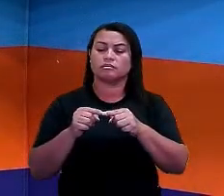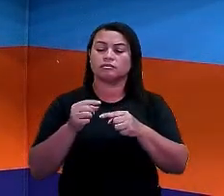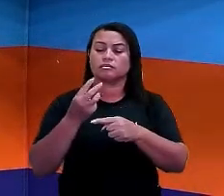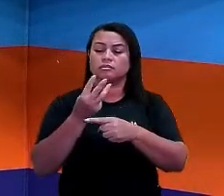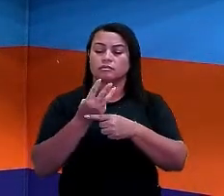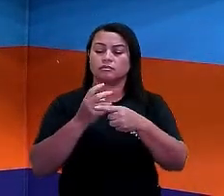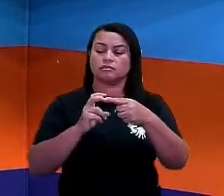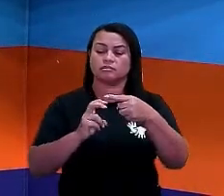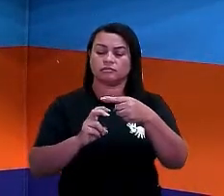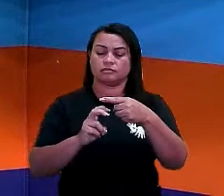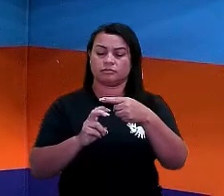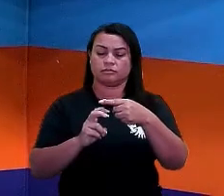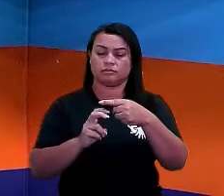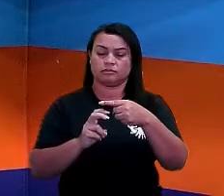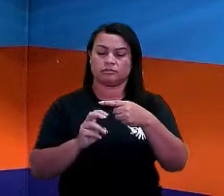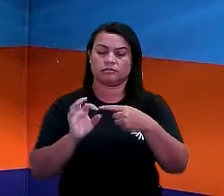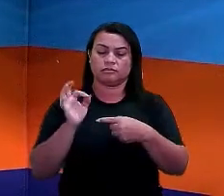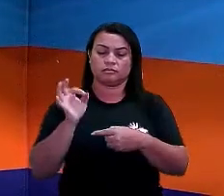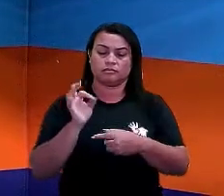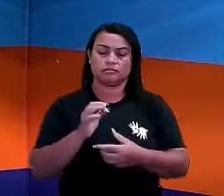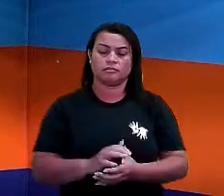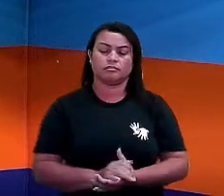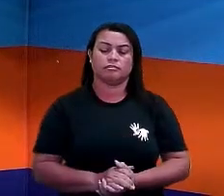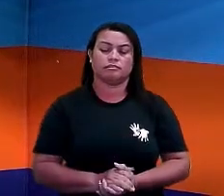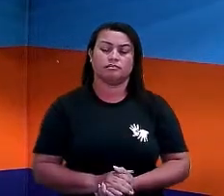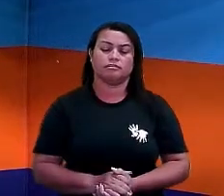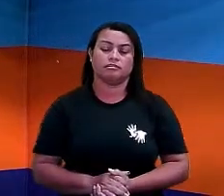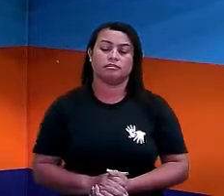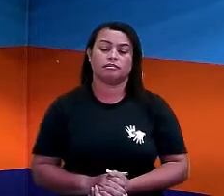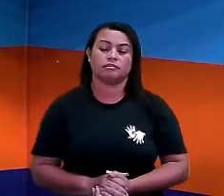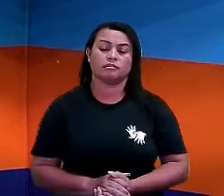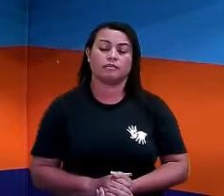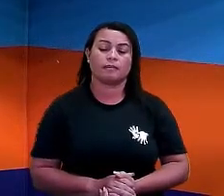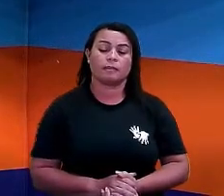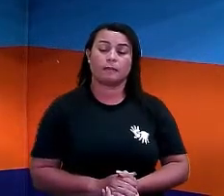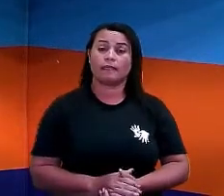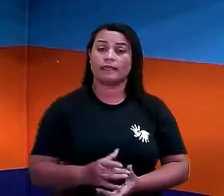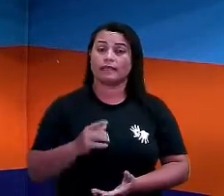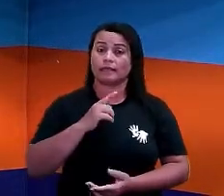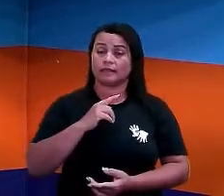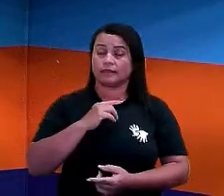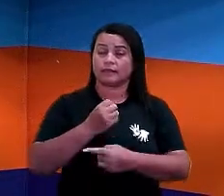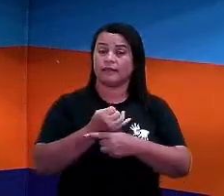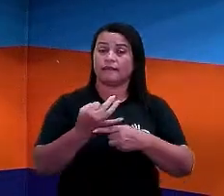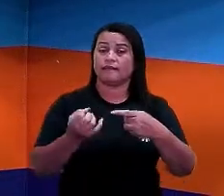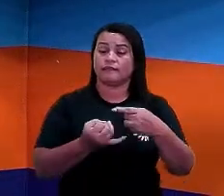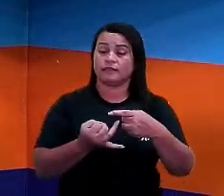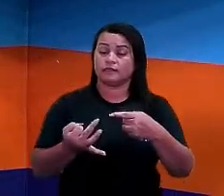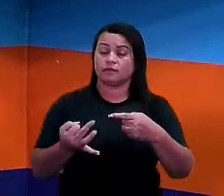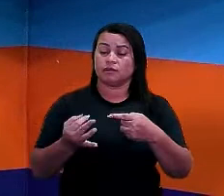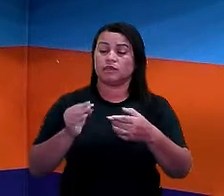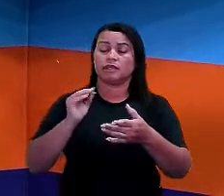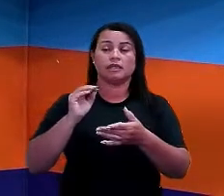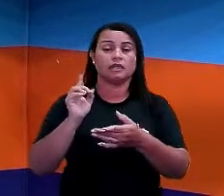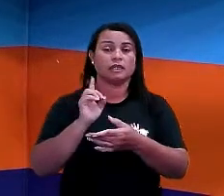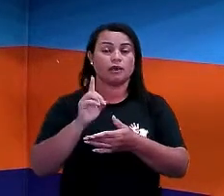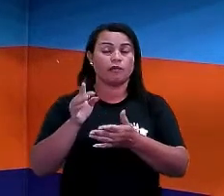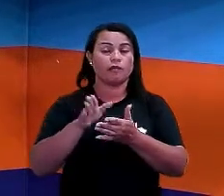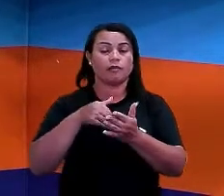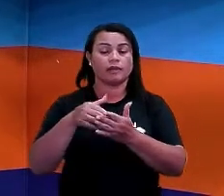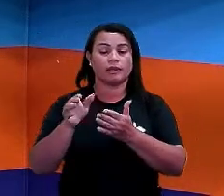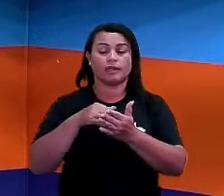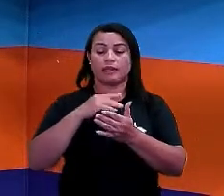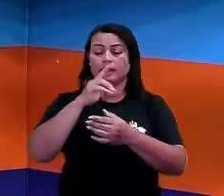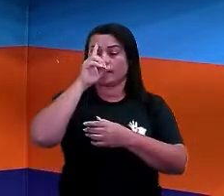de 3/5, tá certo? A fração que indica o que não foi pintado de amarelo.